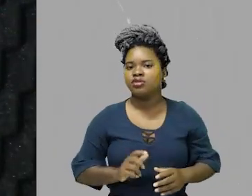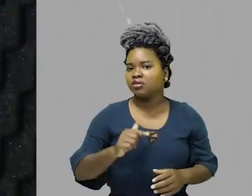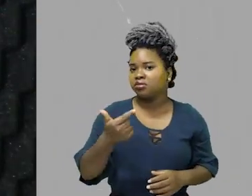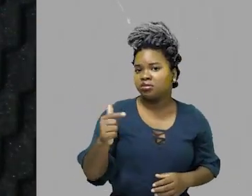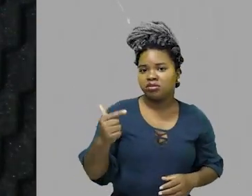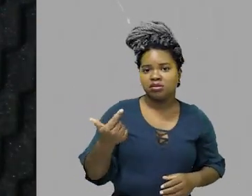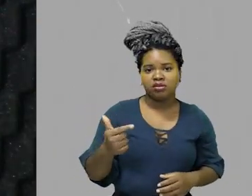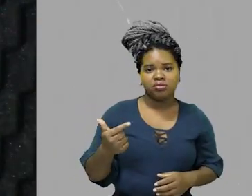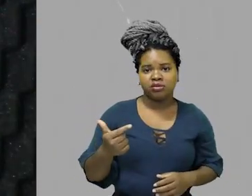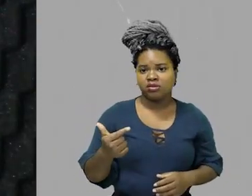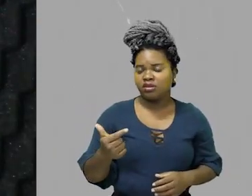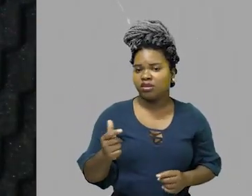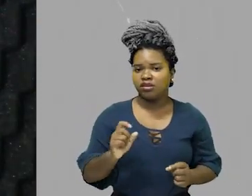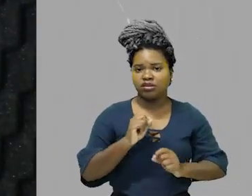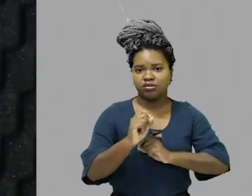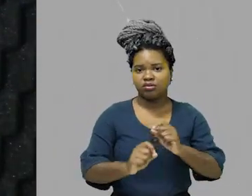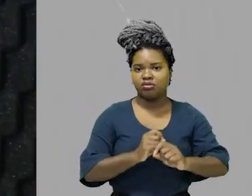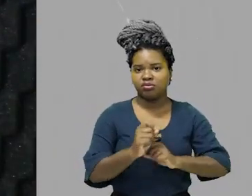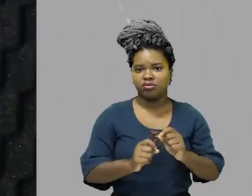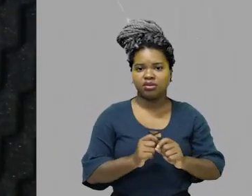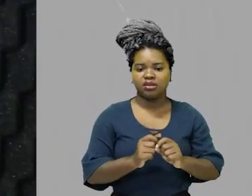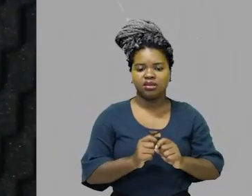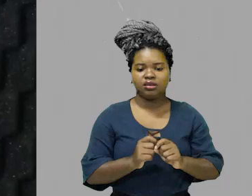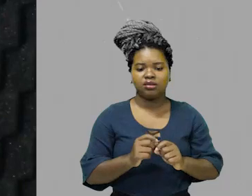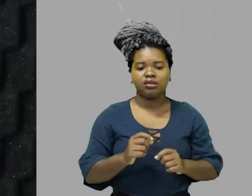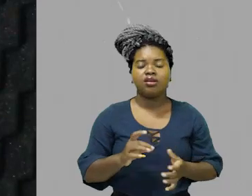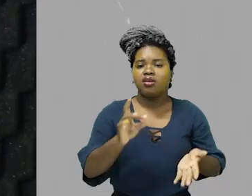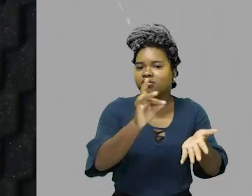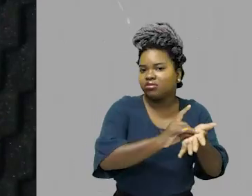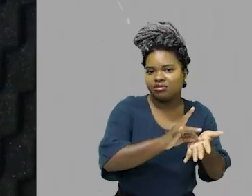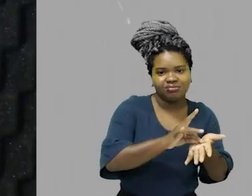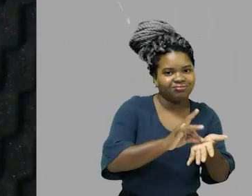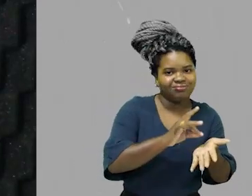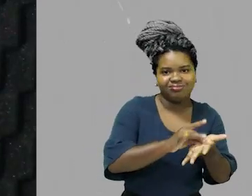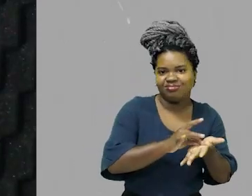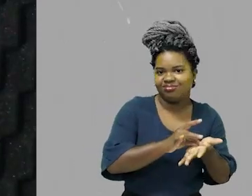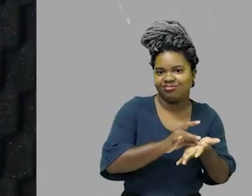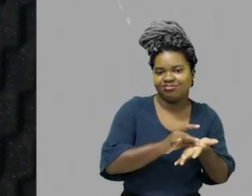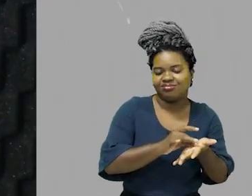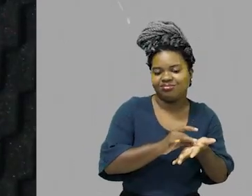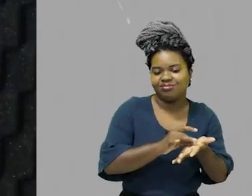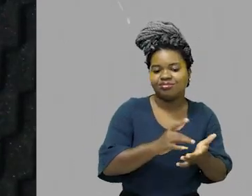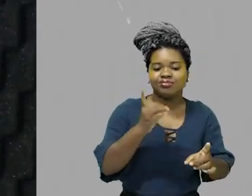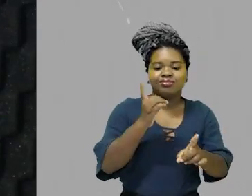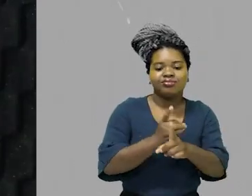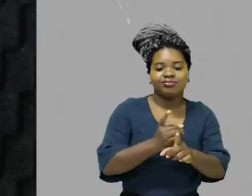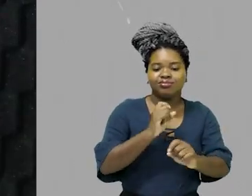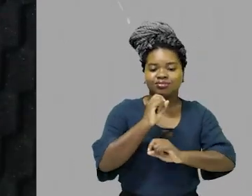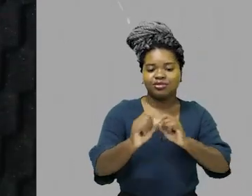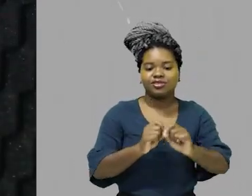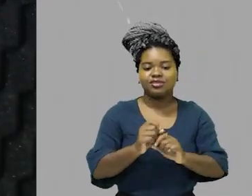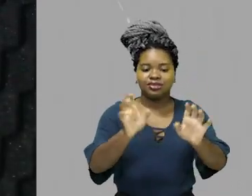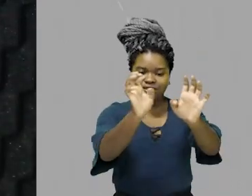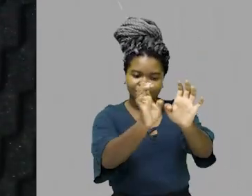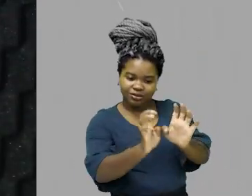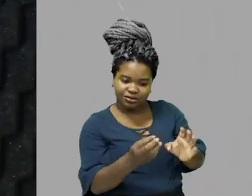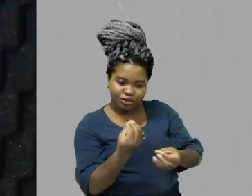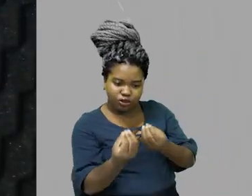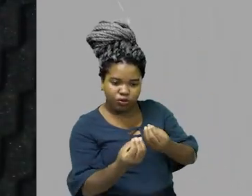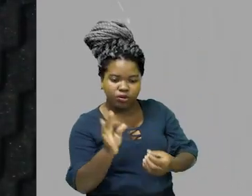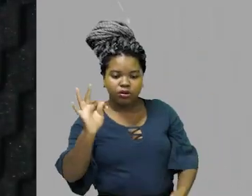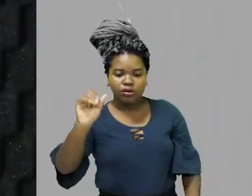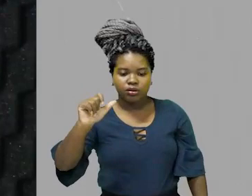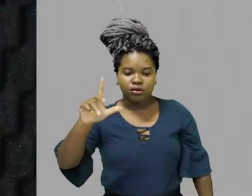As células elas não formam um tecido verdadeiro. Então nós vamos encontrar uma estrutura de um talo nas